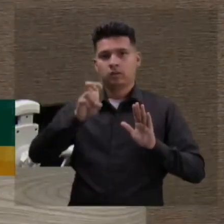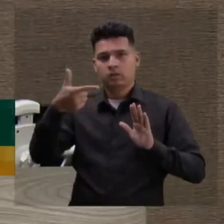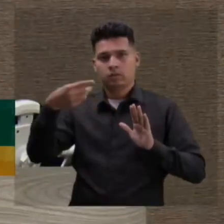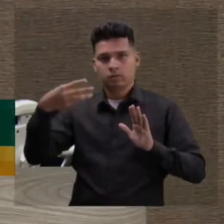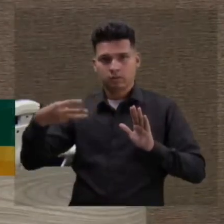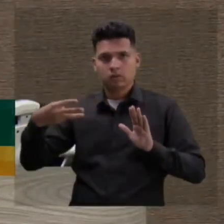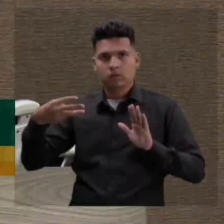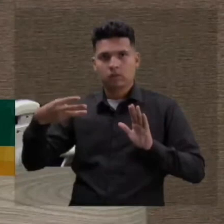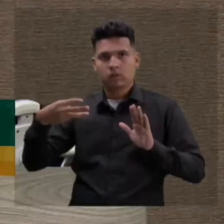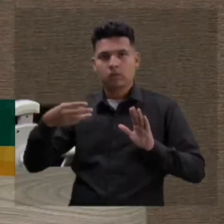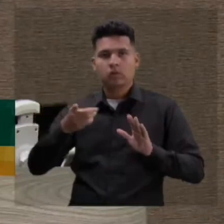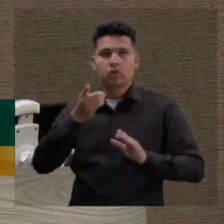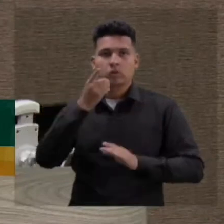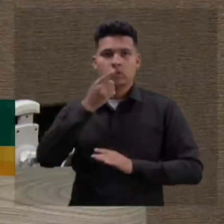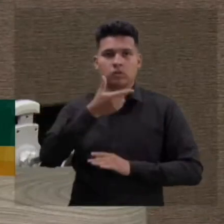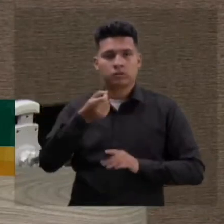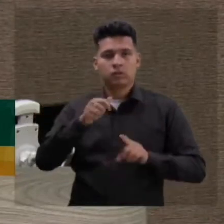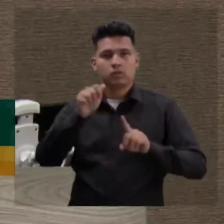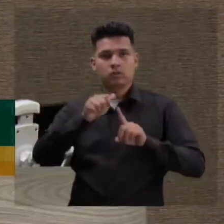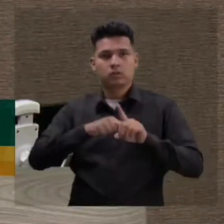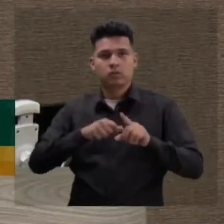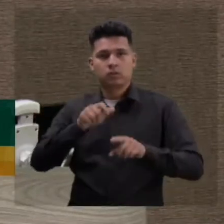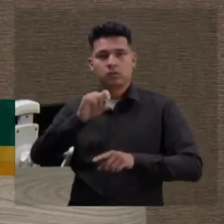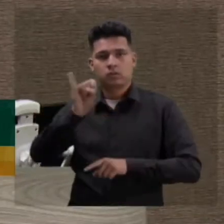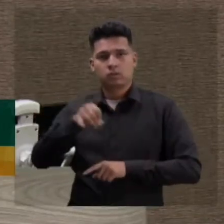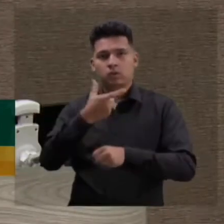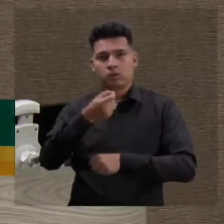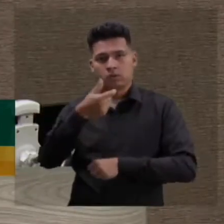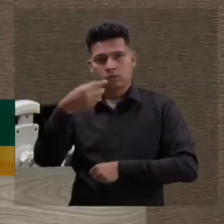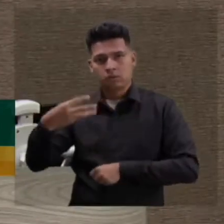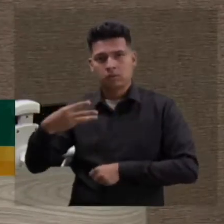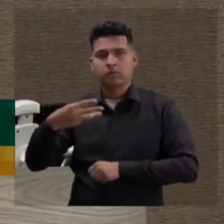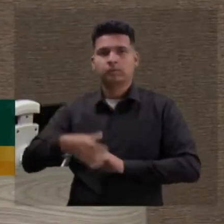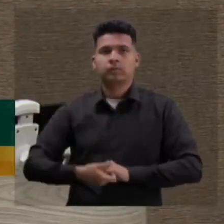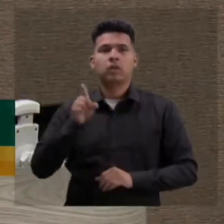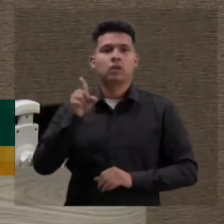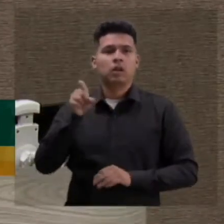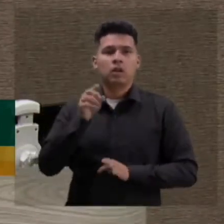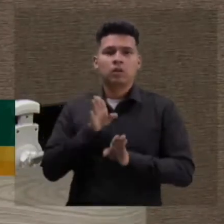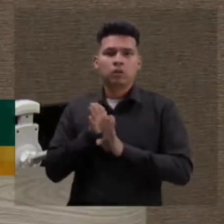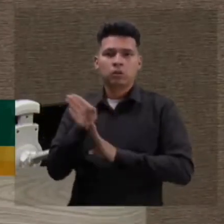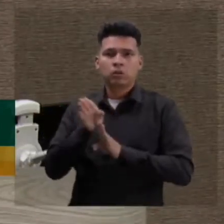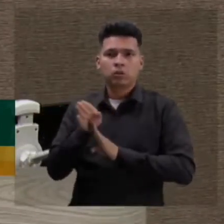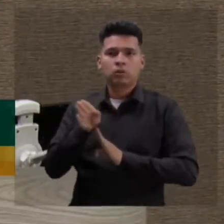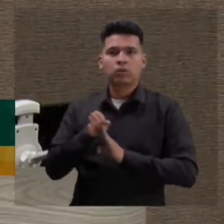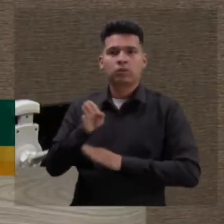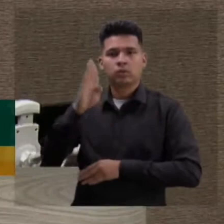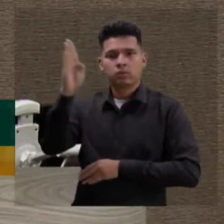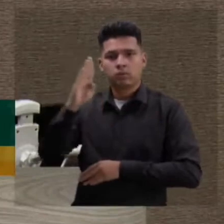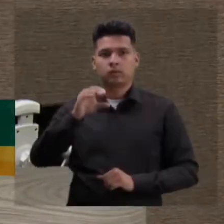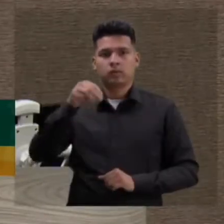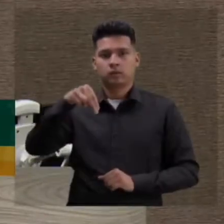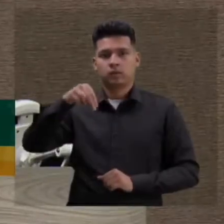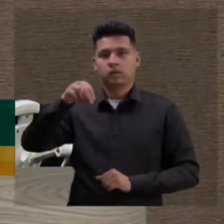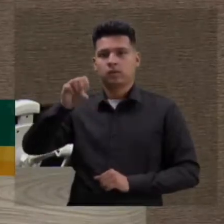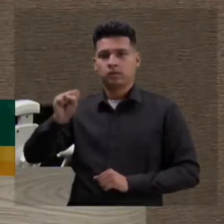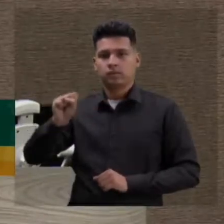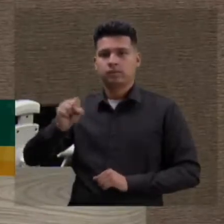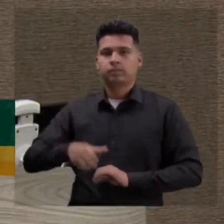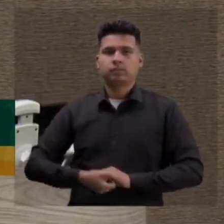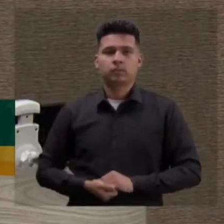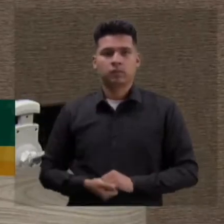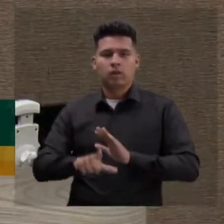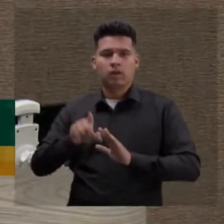715/2023, do dia 20 de julho de 2023, do Conselho Nacional de Saúde, que publicou